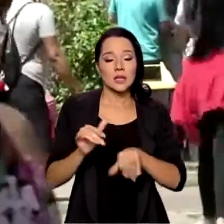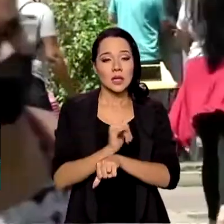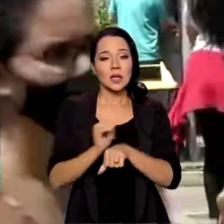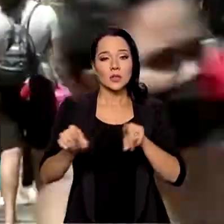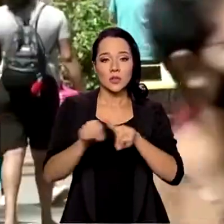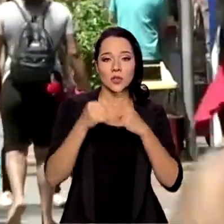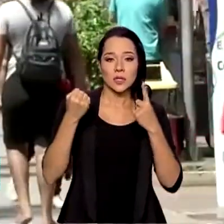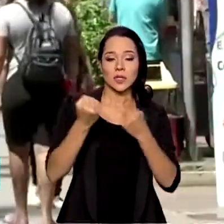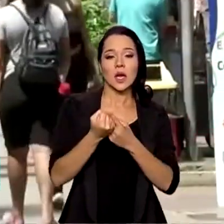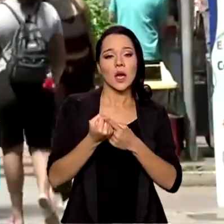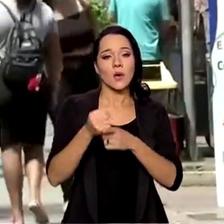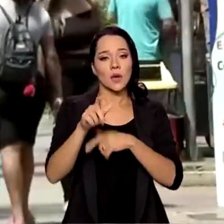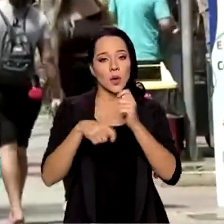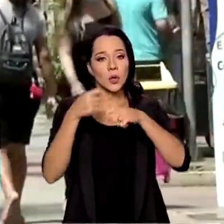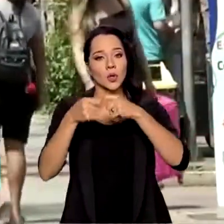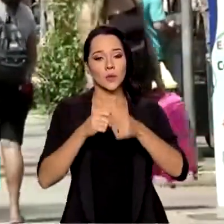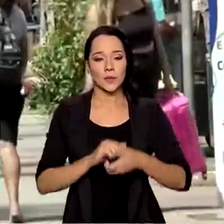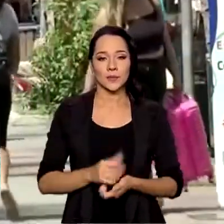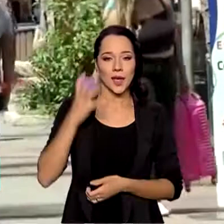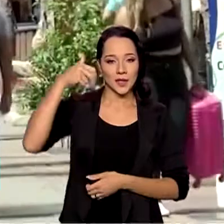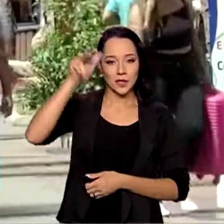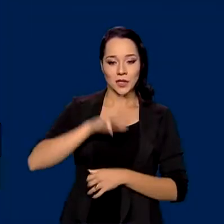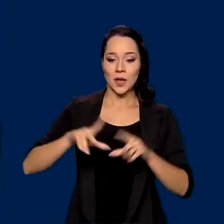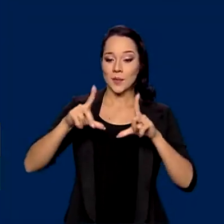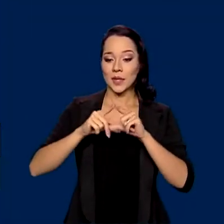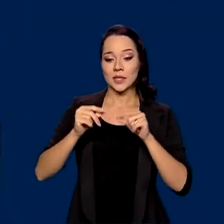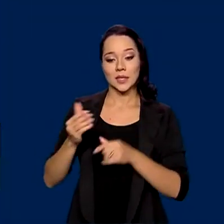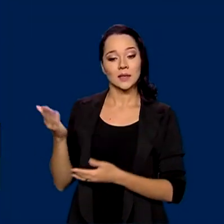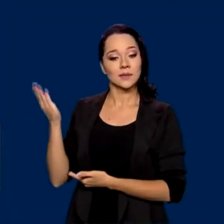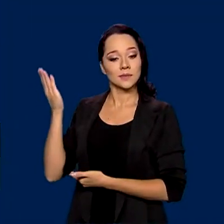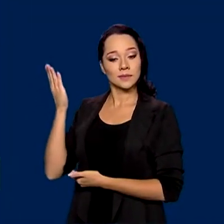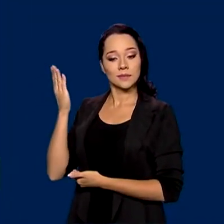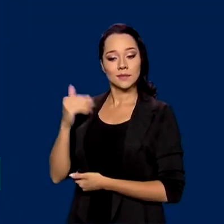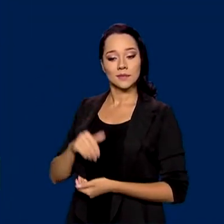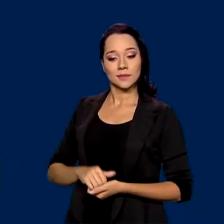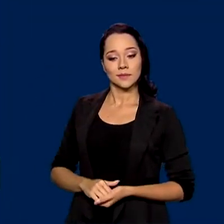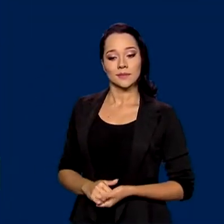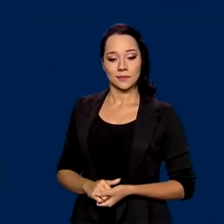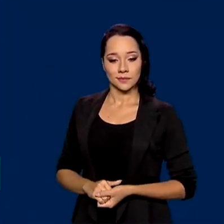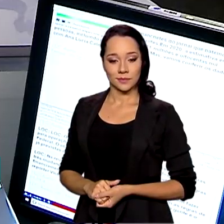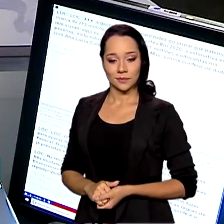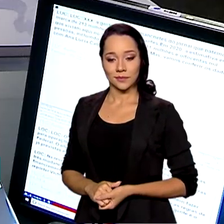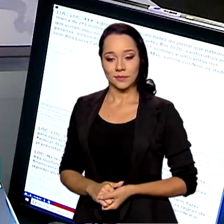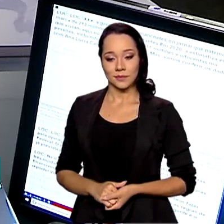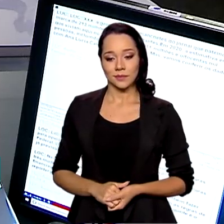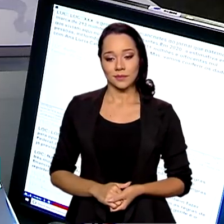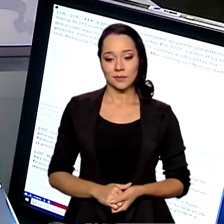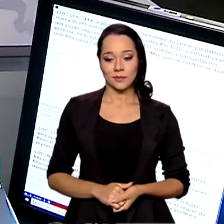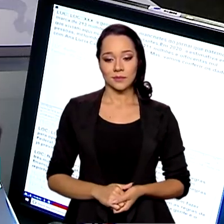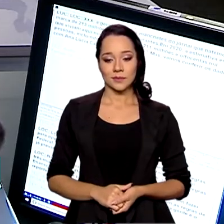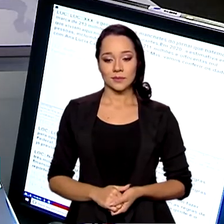e demográficos. Da Rádio Nacional em Brasília, Ana Lúcia Caldas.